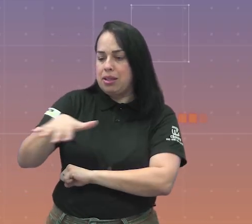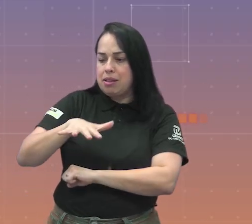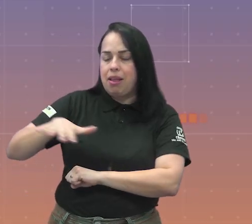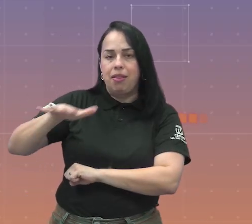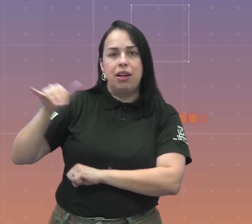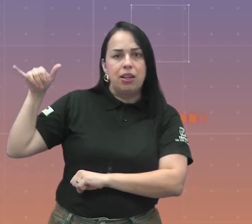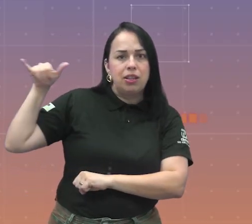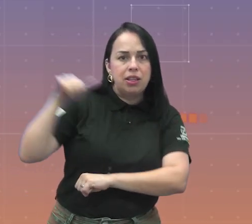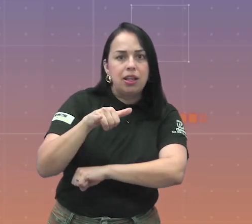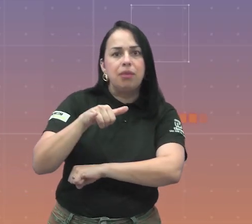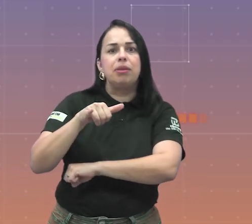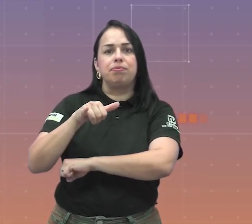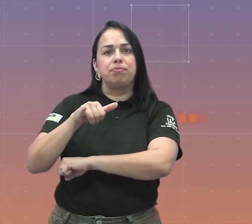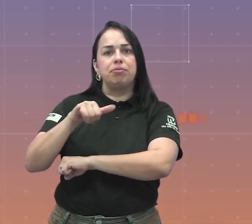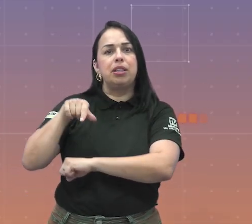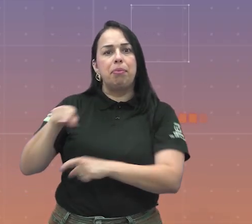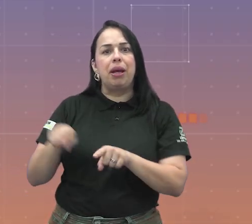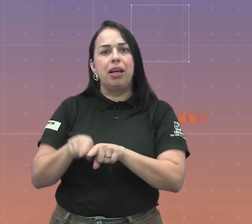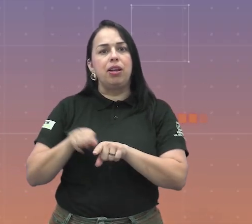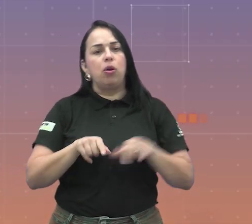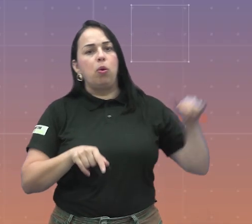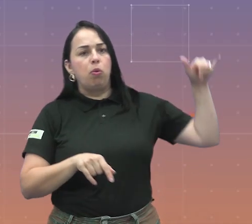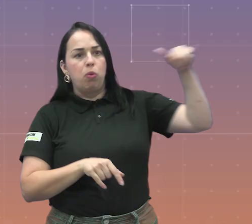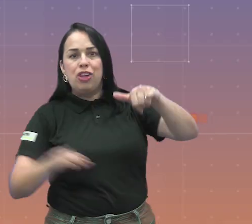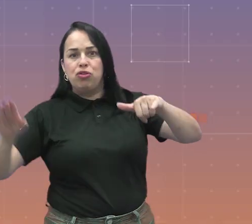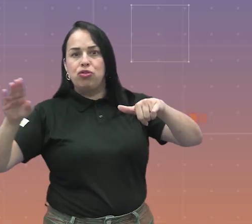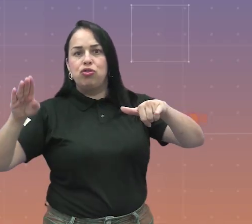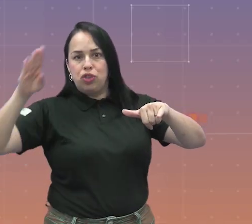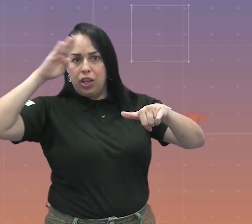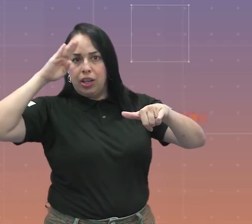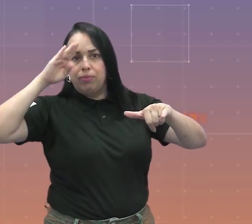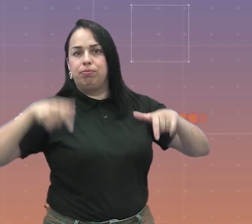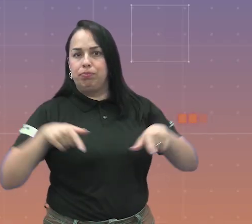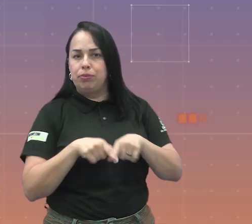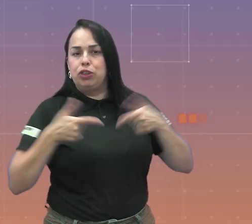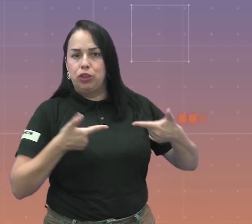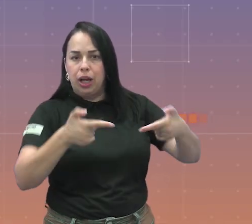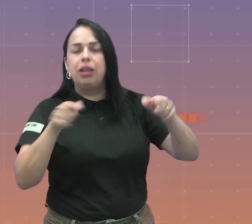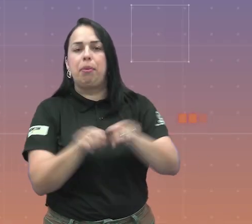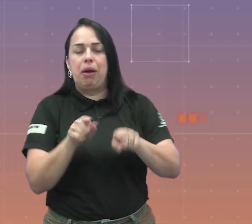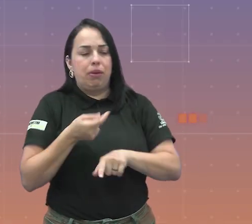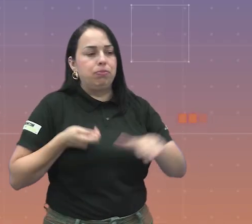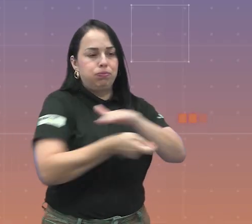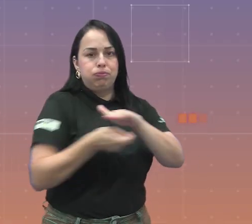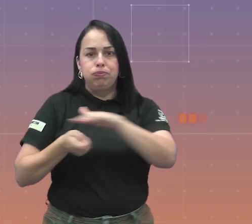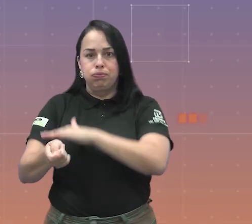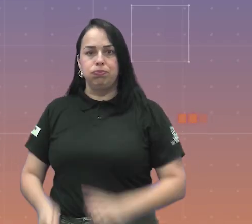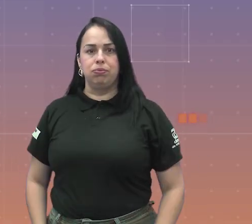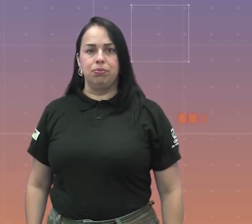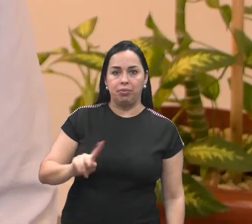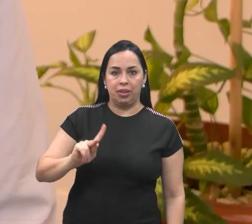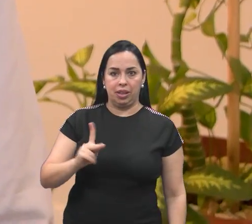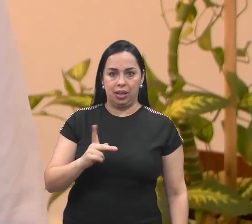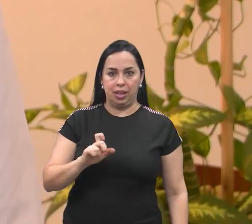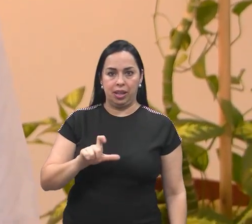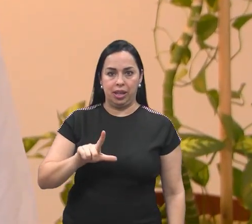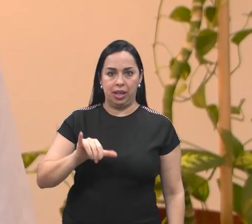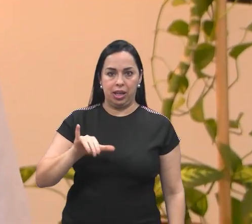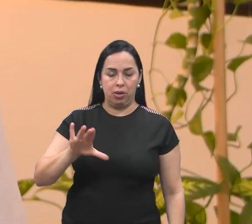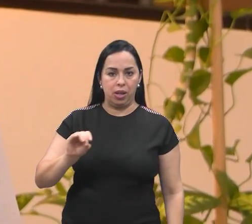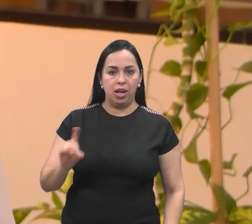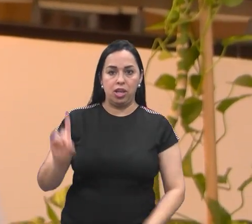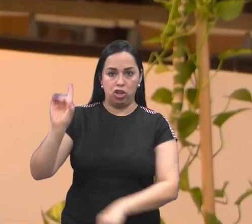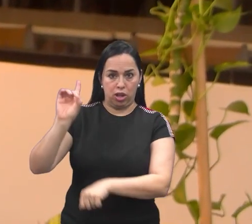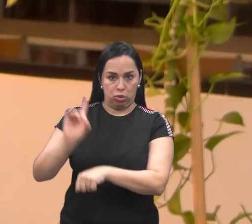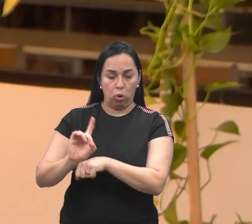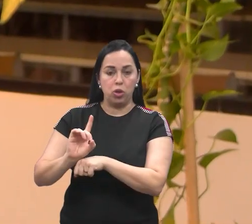internacional. Empresas do ramo aeroespacial e defesa de São José serão beneficiadas com o investimento. O Hélio é